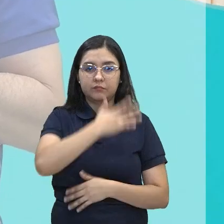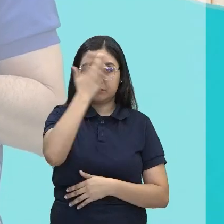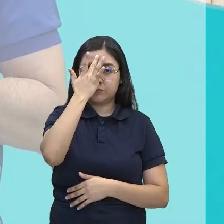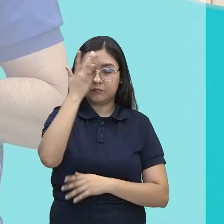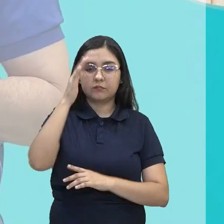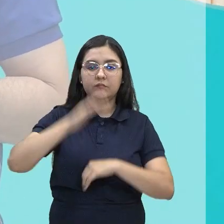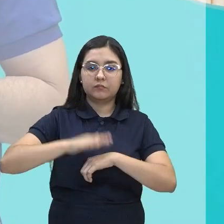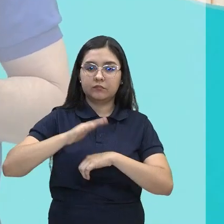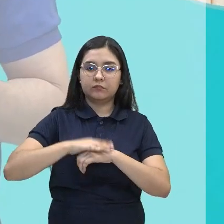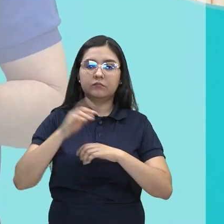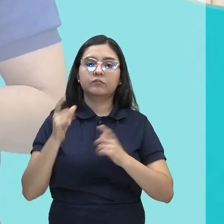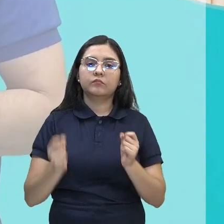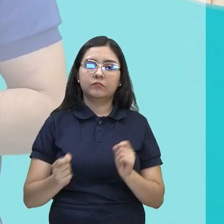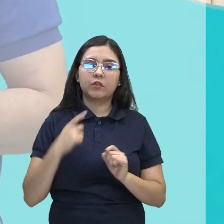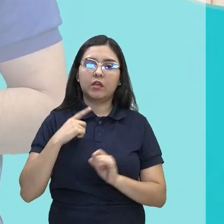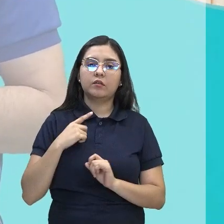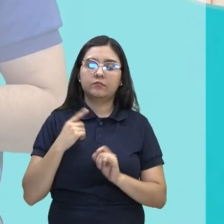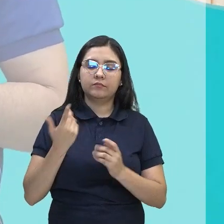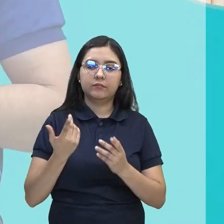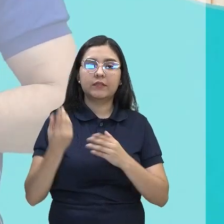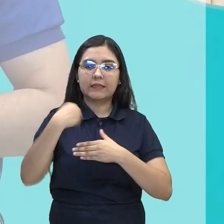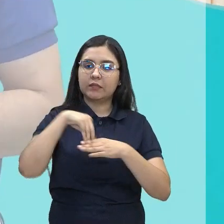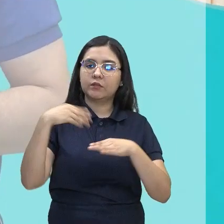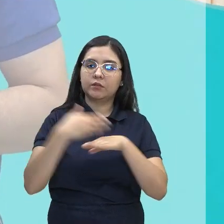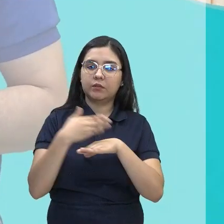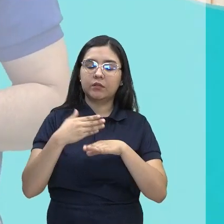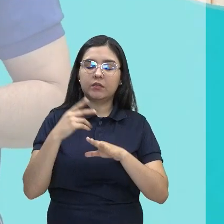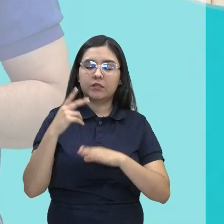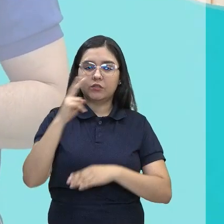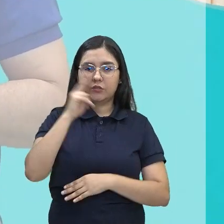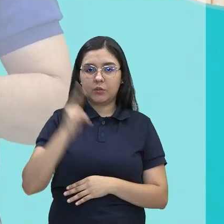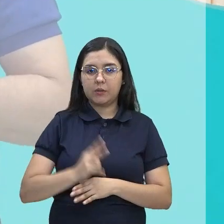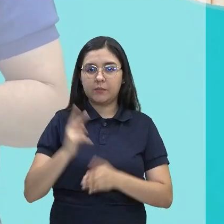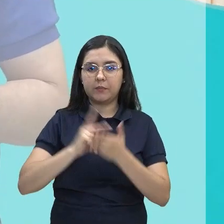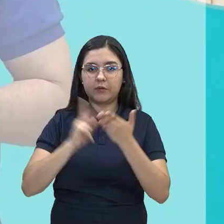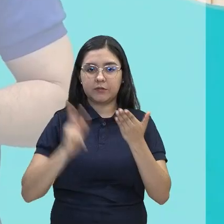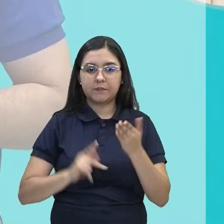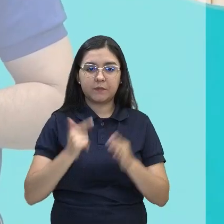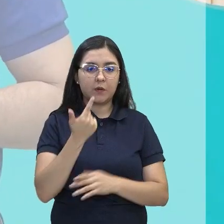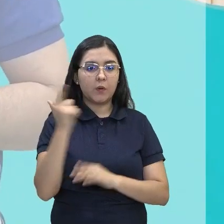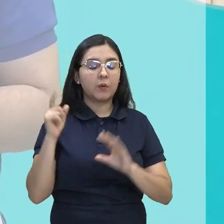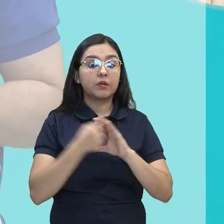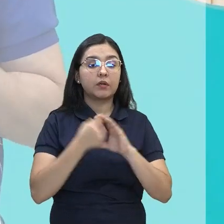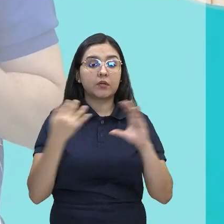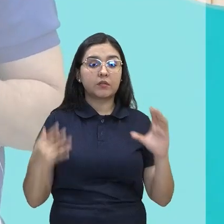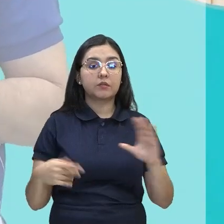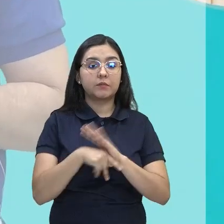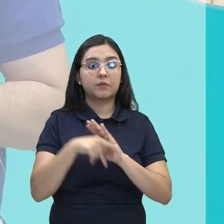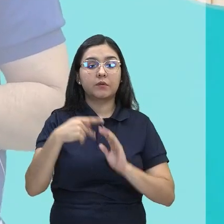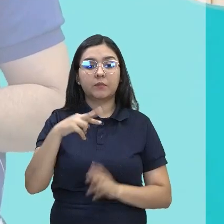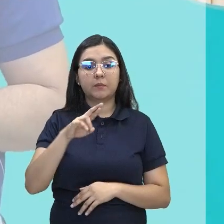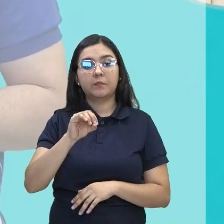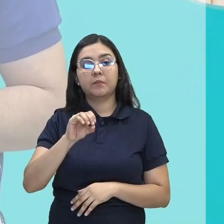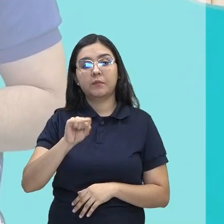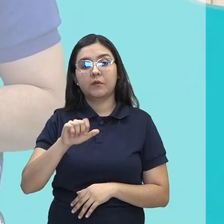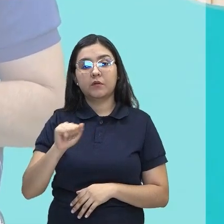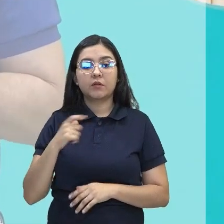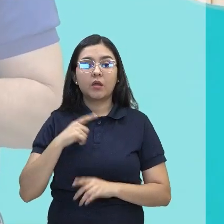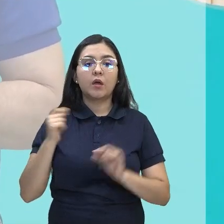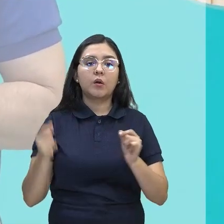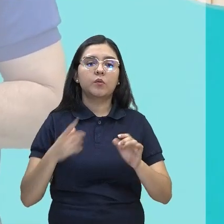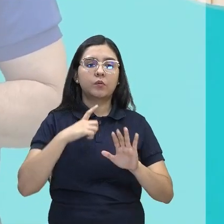sujeito, né, que é usado dentro daquela história, dentro daquela poesia. Mais um aspecto de prosa é o seguinte, texto mais